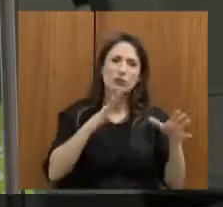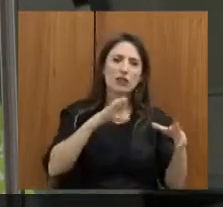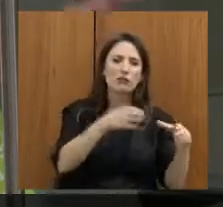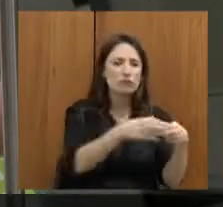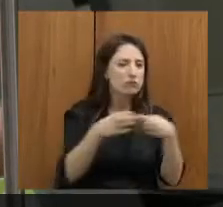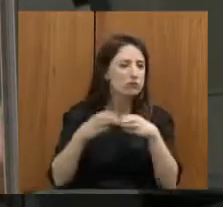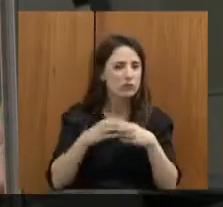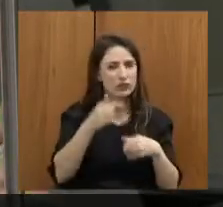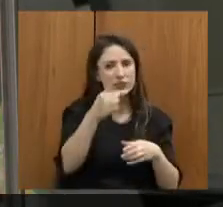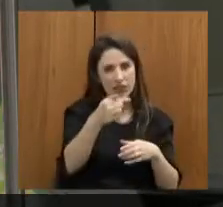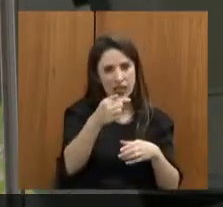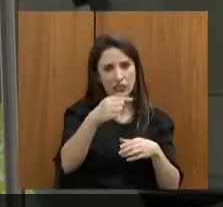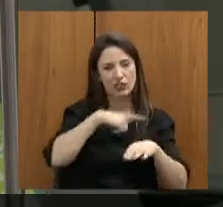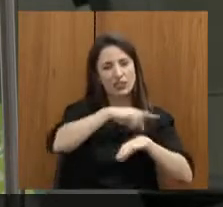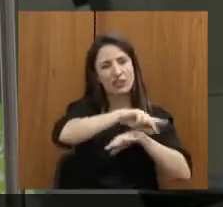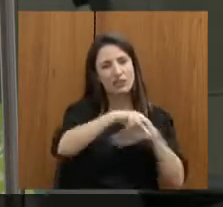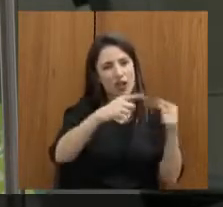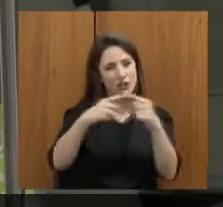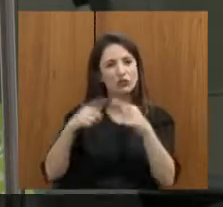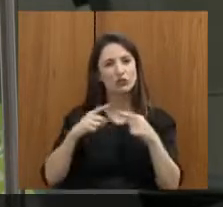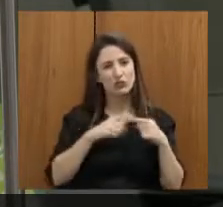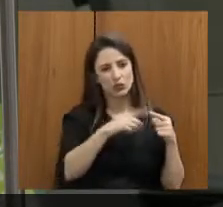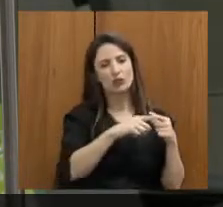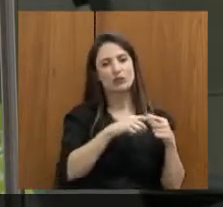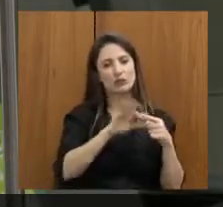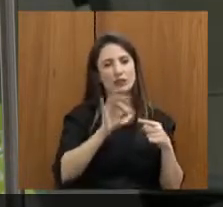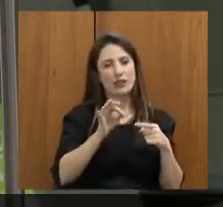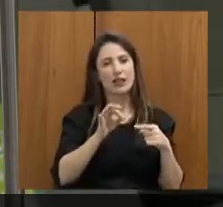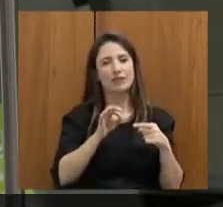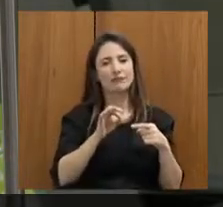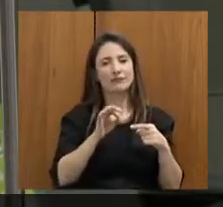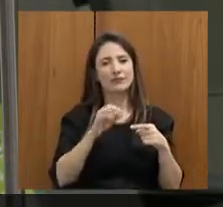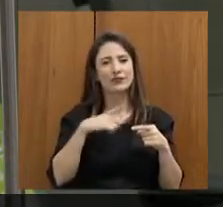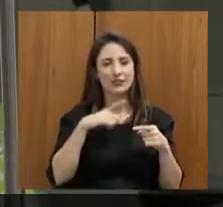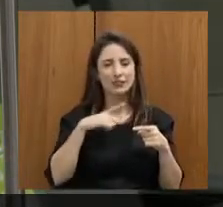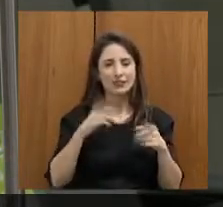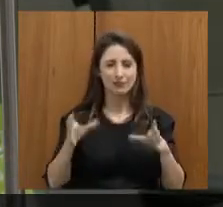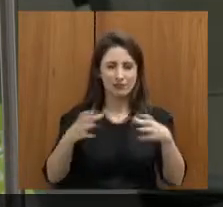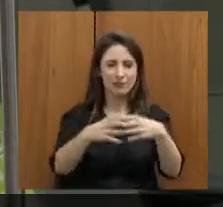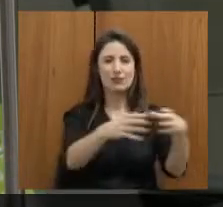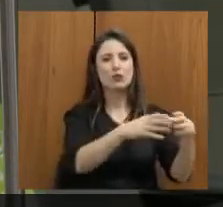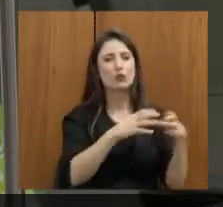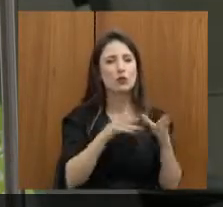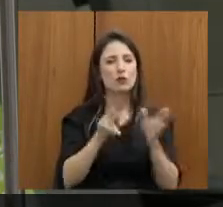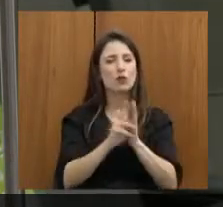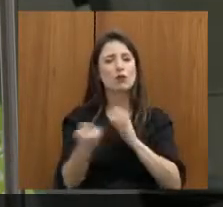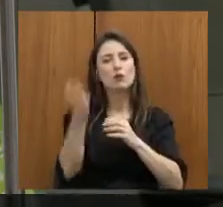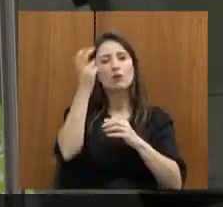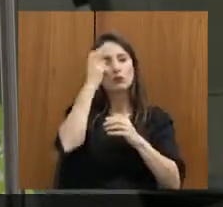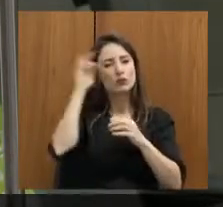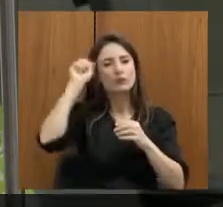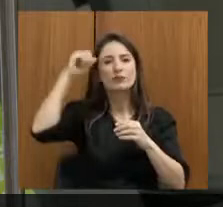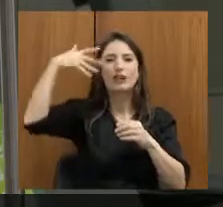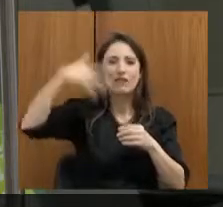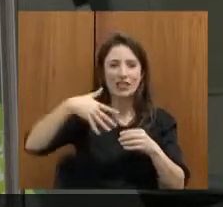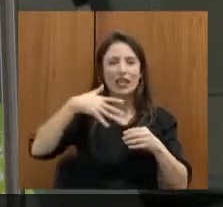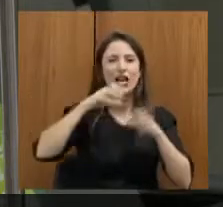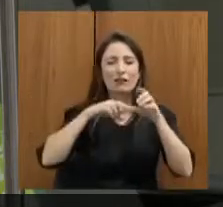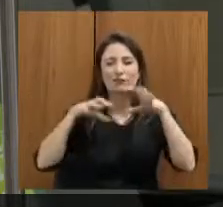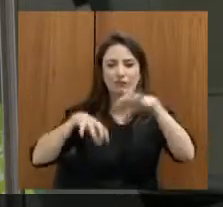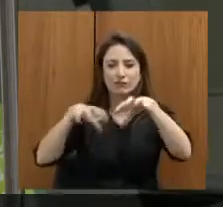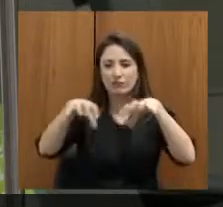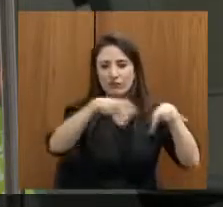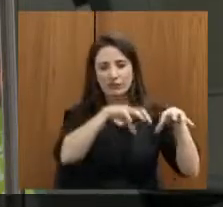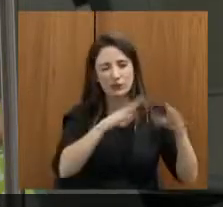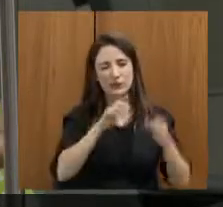que englobam vários né várias Nações que vieram para cá e construíram esse grande Brasil e várias partes do mundo que